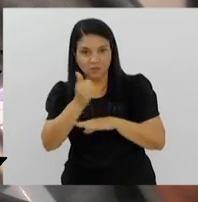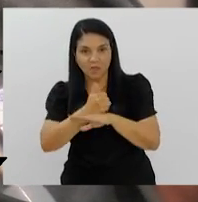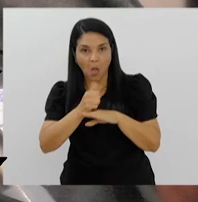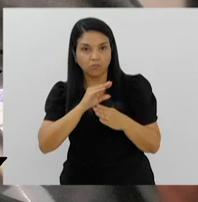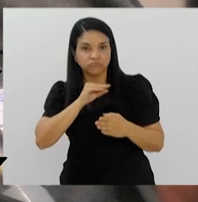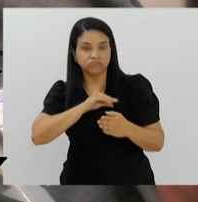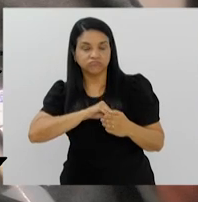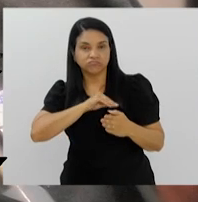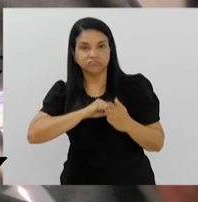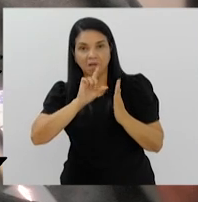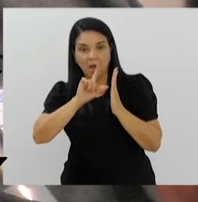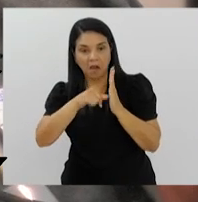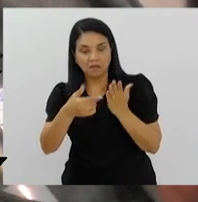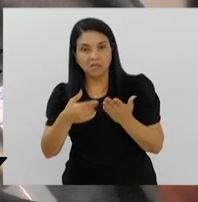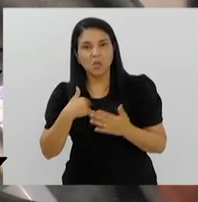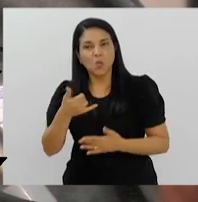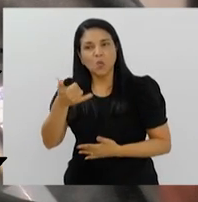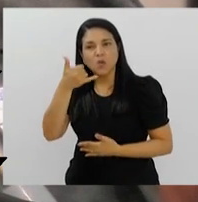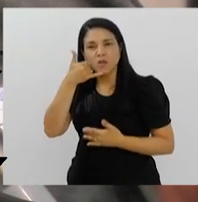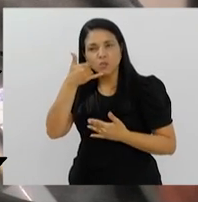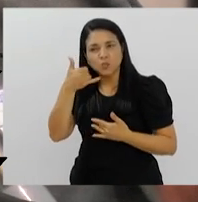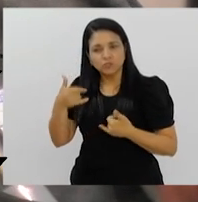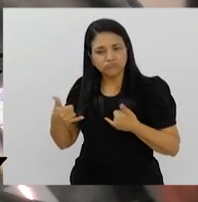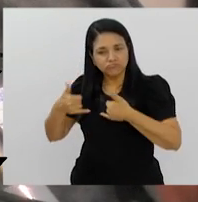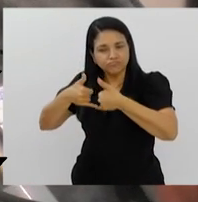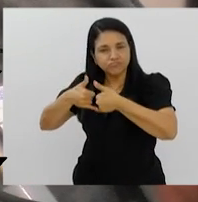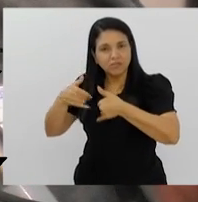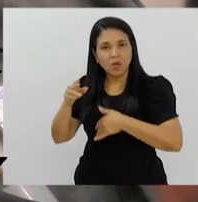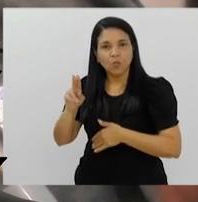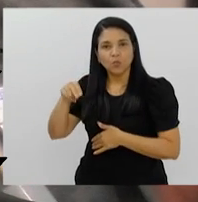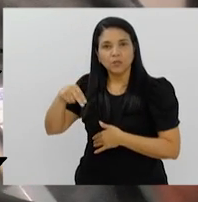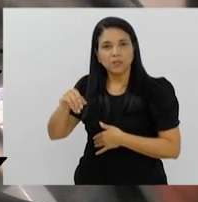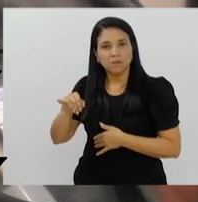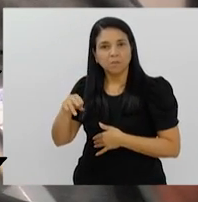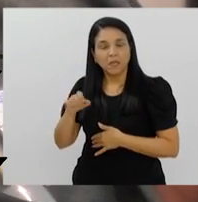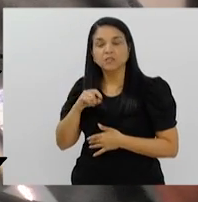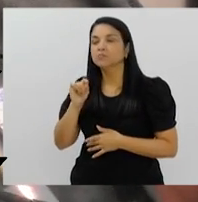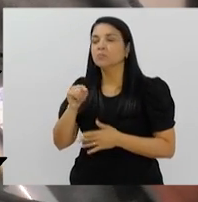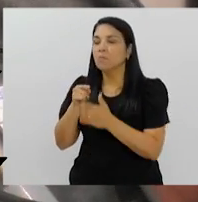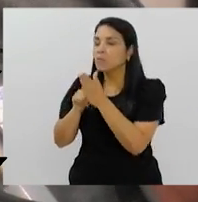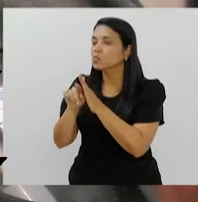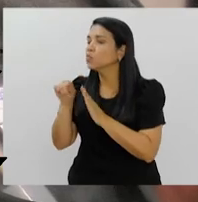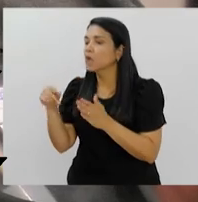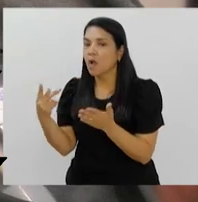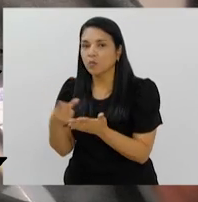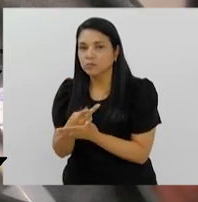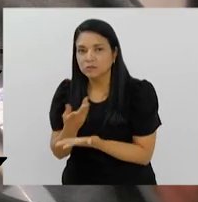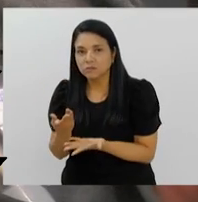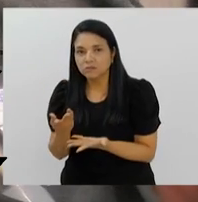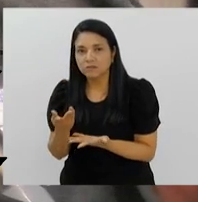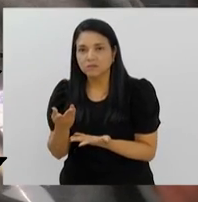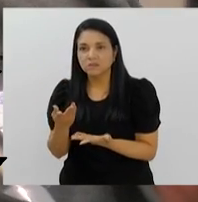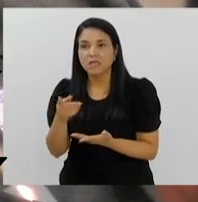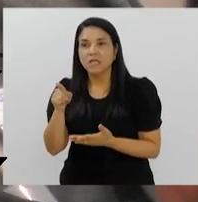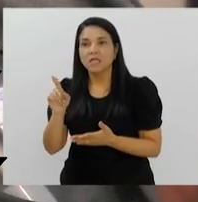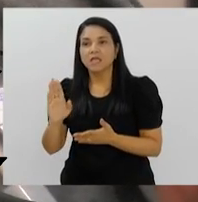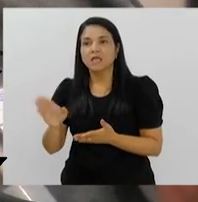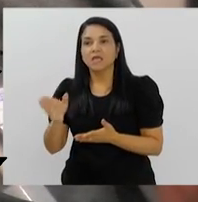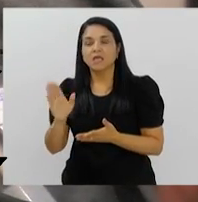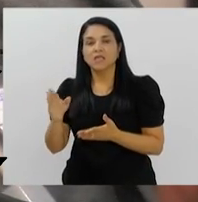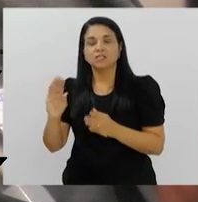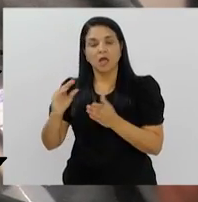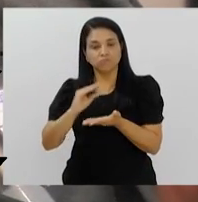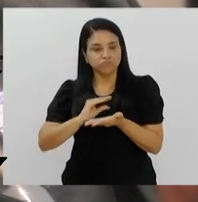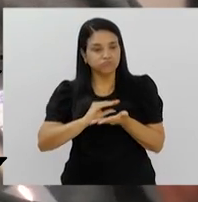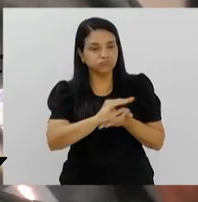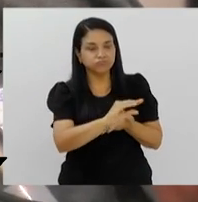perguntar se houve O que houve eles dizem que fizeram repar se paraa